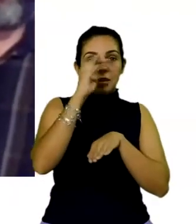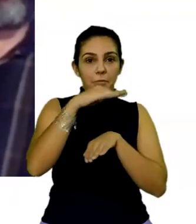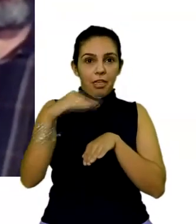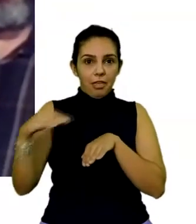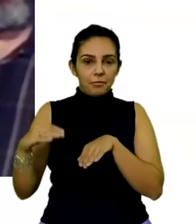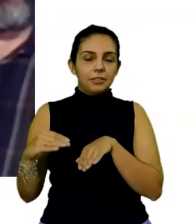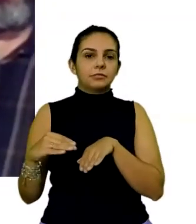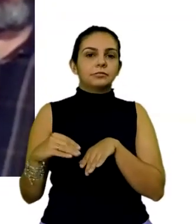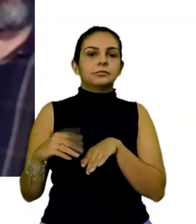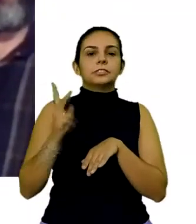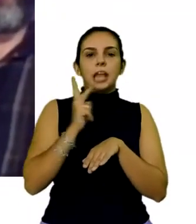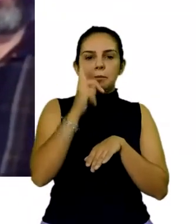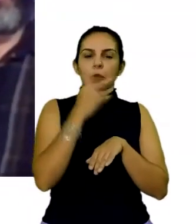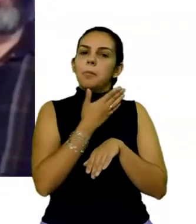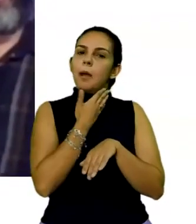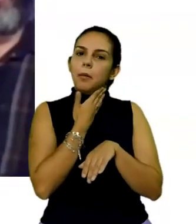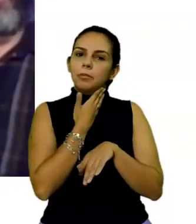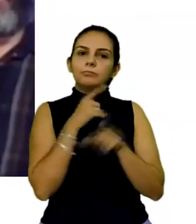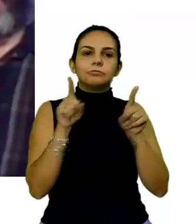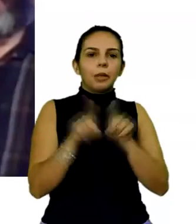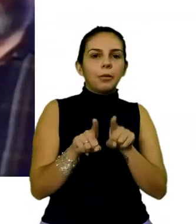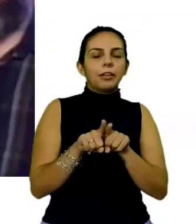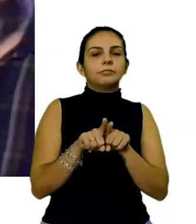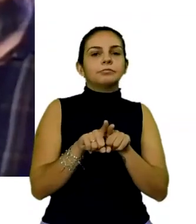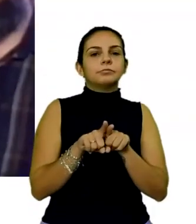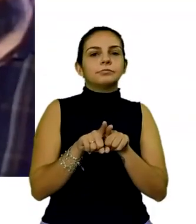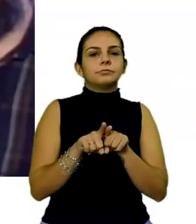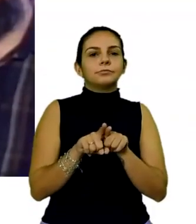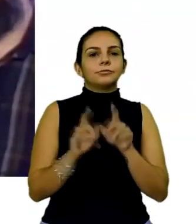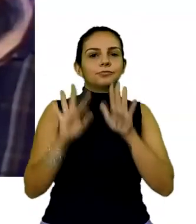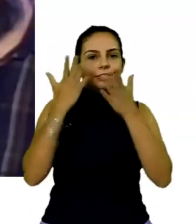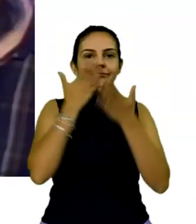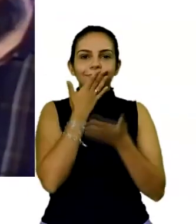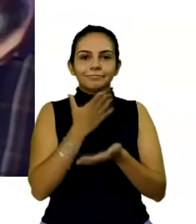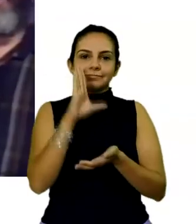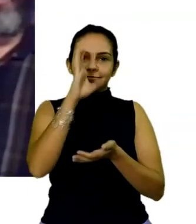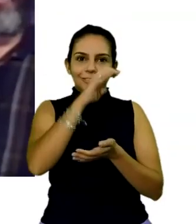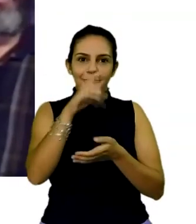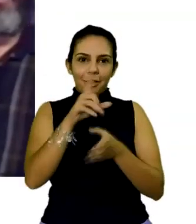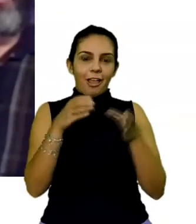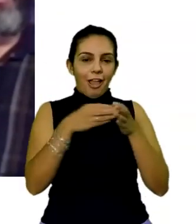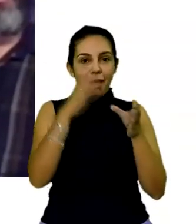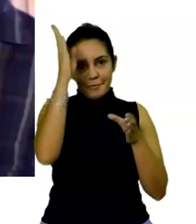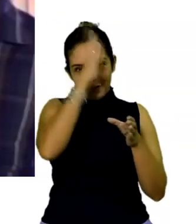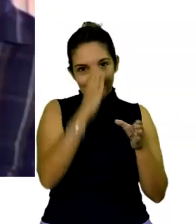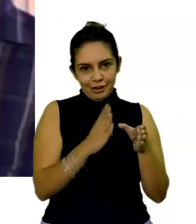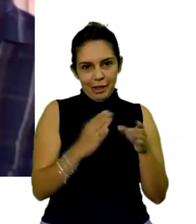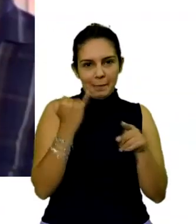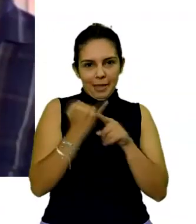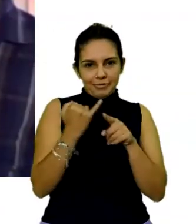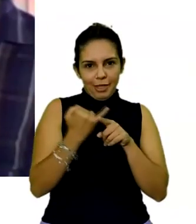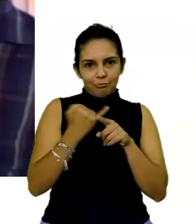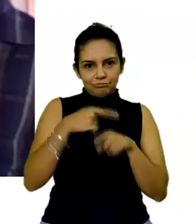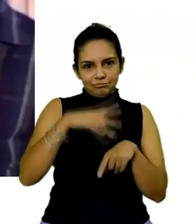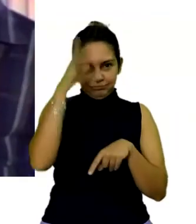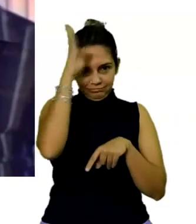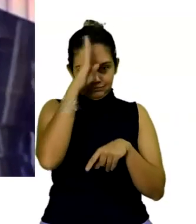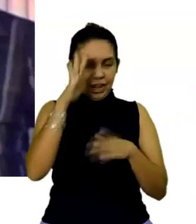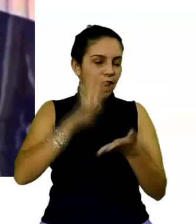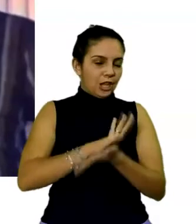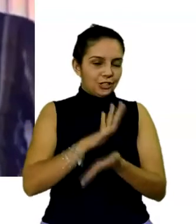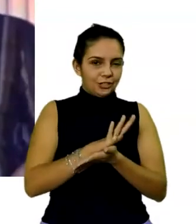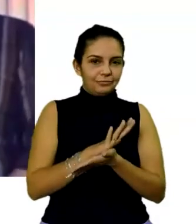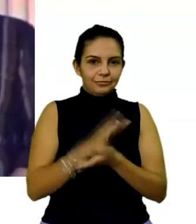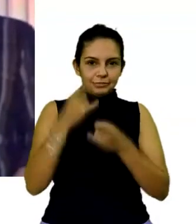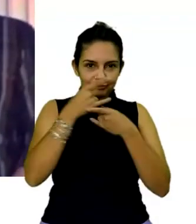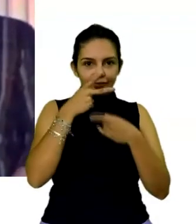CBMM, patrocinadora do Sempre um Papo, e também do Festa Natal, a CBMM, que é a Companhia Brasileira de Metalurgia e Mineração. Então, nessa